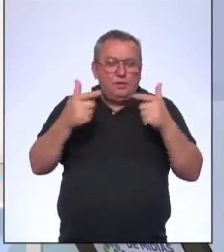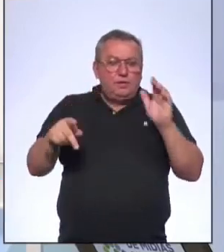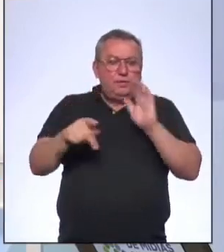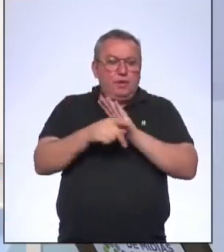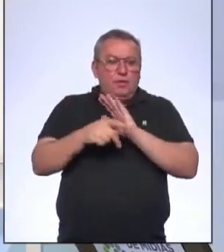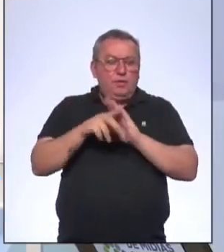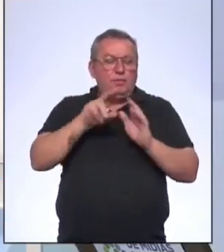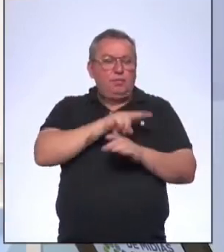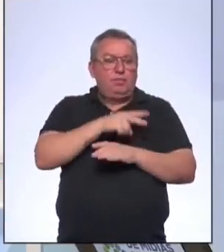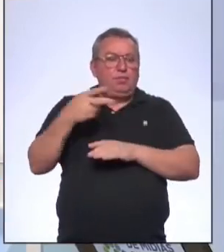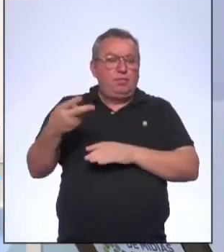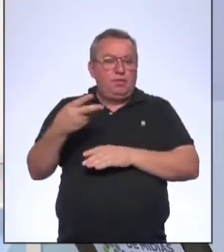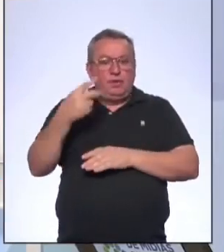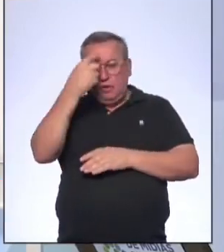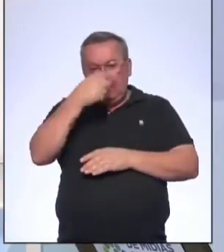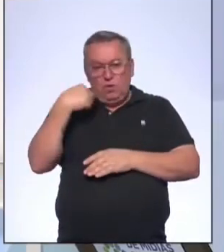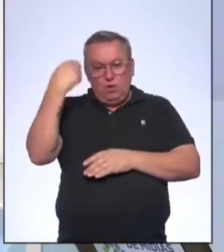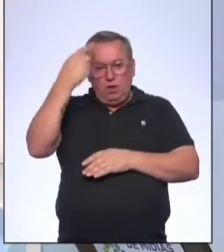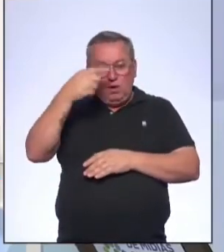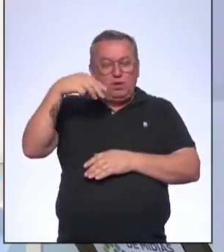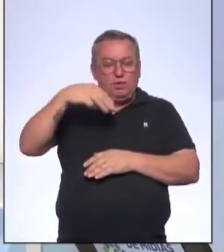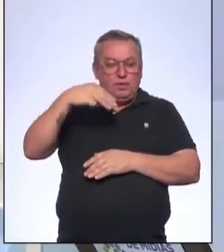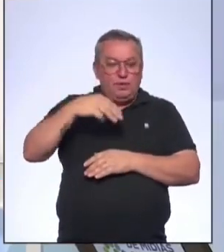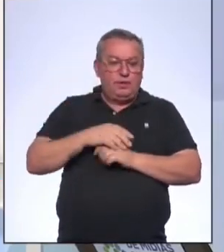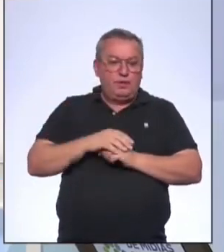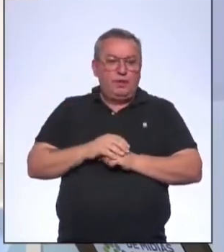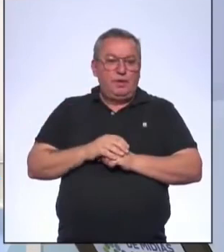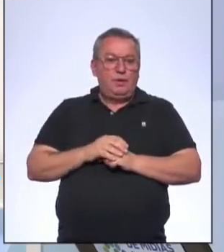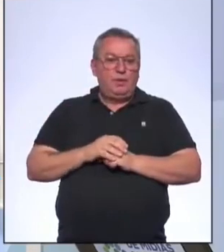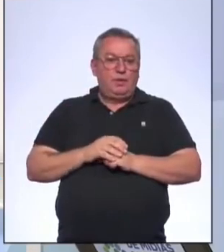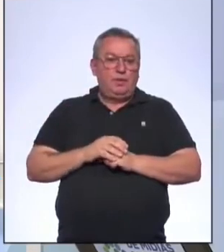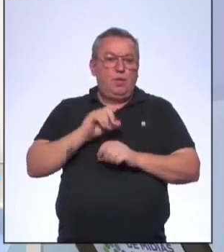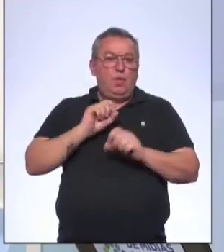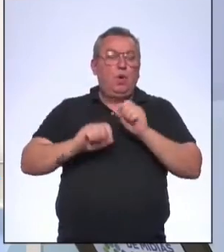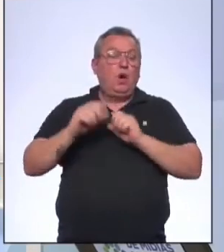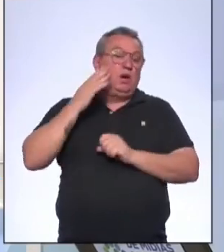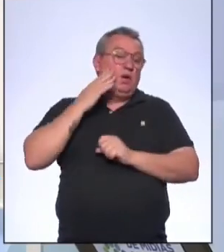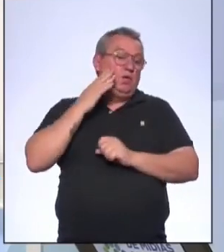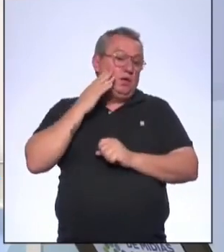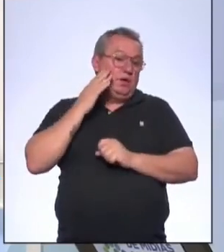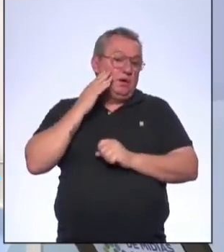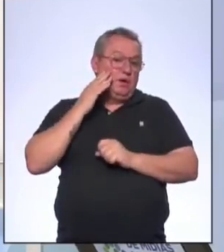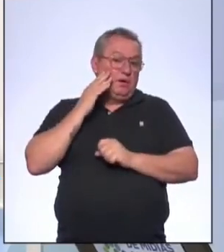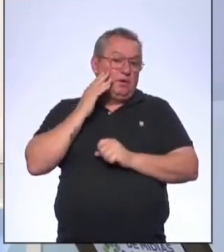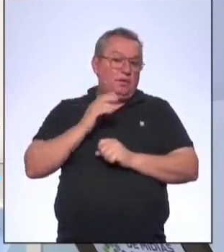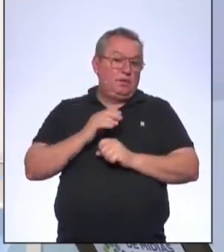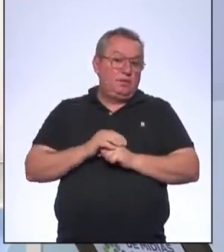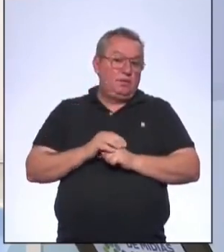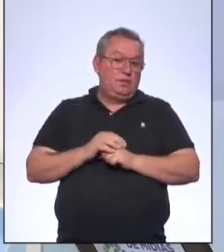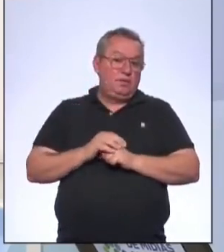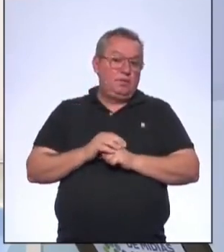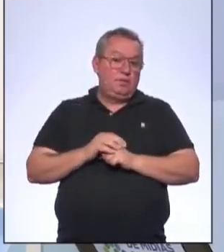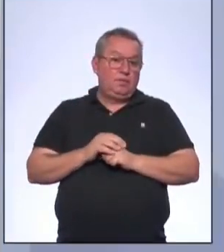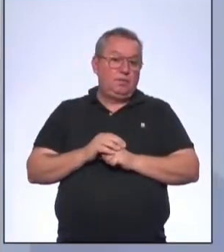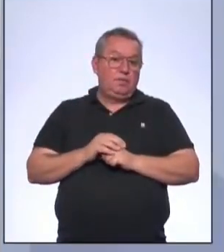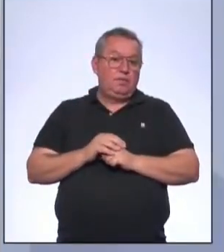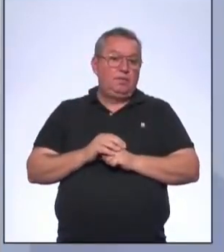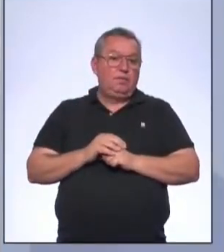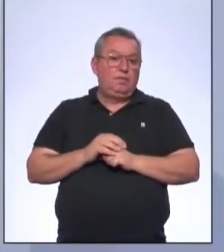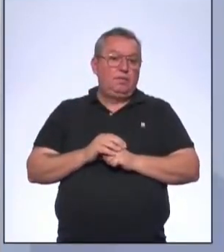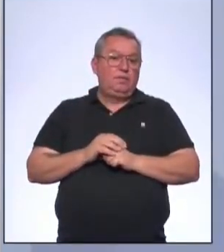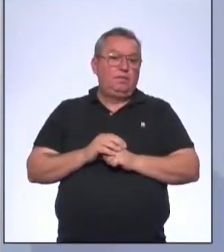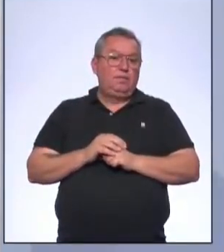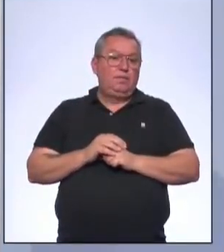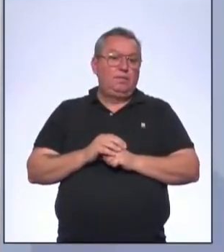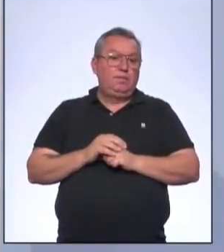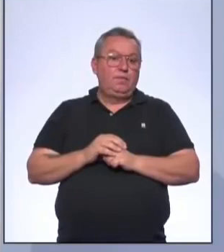da conversão de horas, minutos, enfim, tudo bem? O que eu sei? A gente sabe aqui em cima, para não atrapalhar a resolução, eu sei que